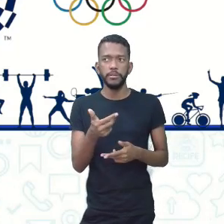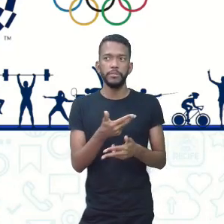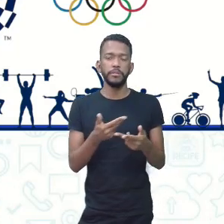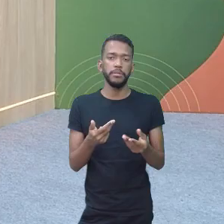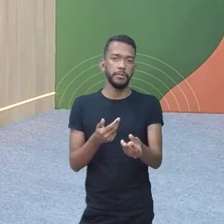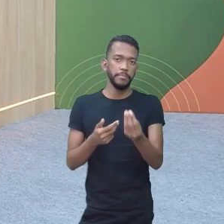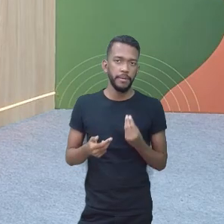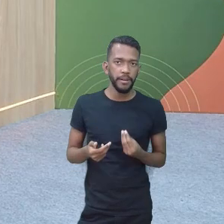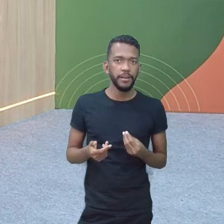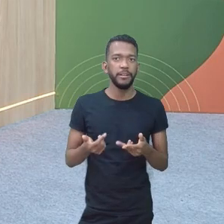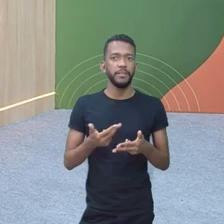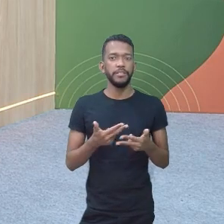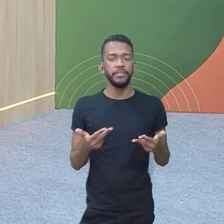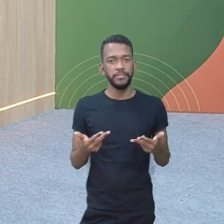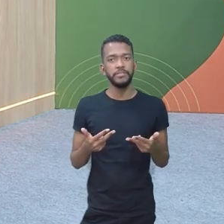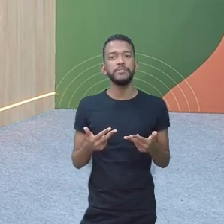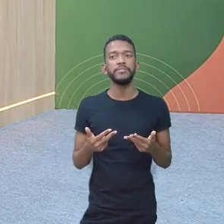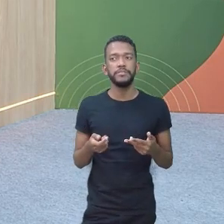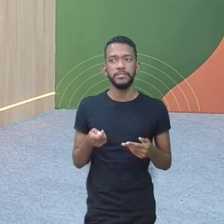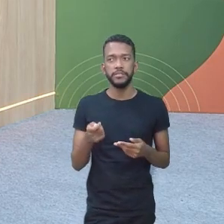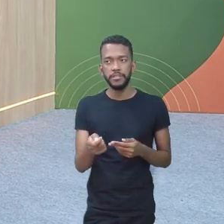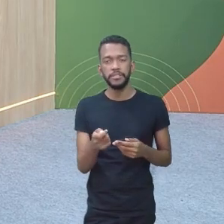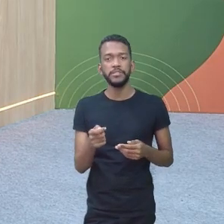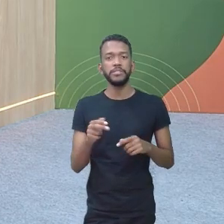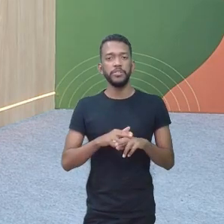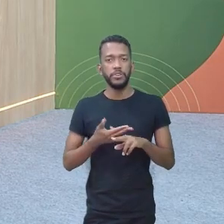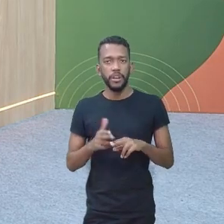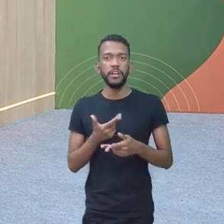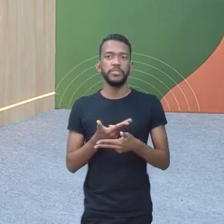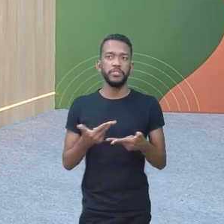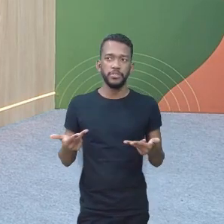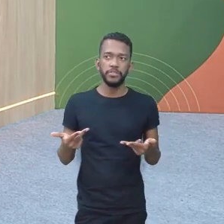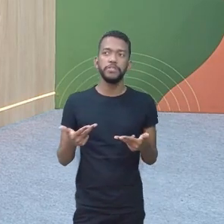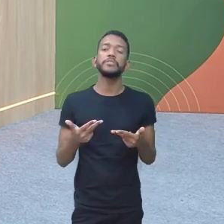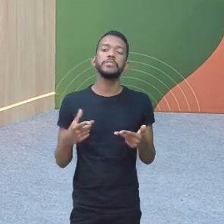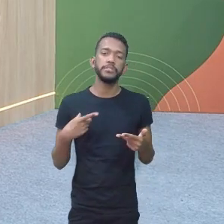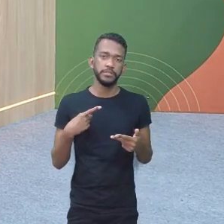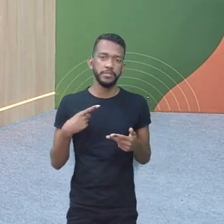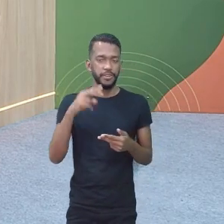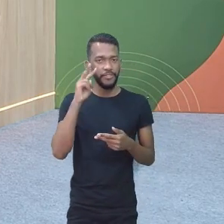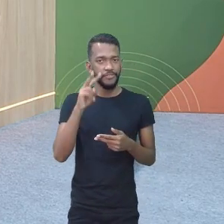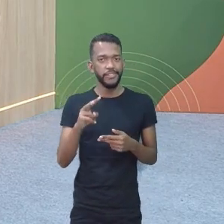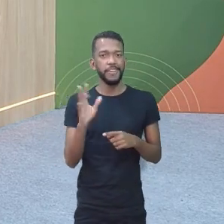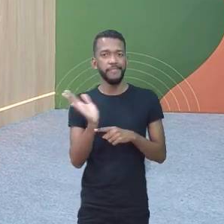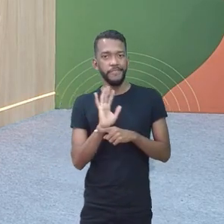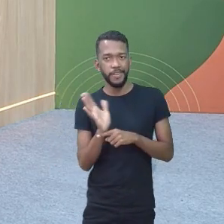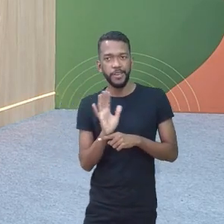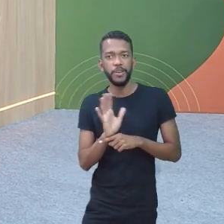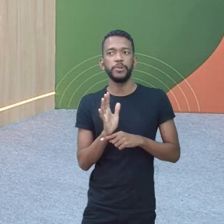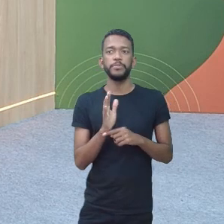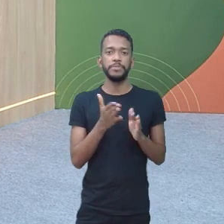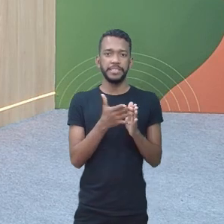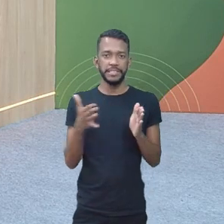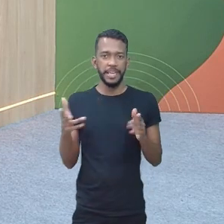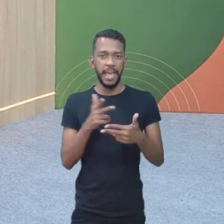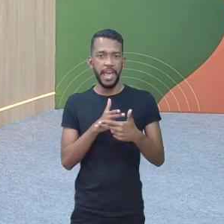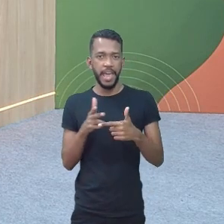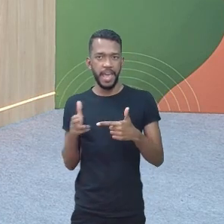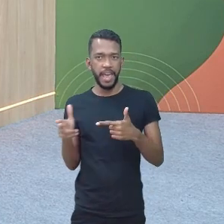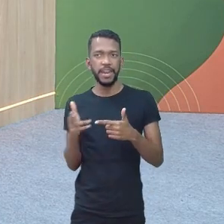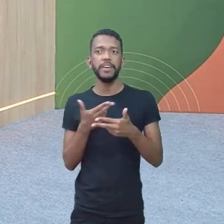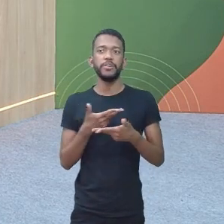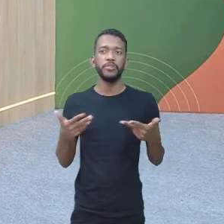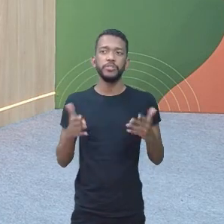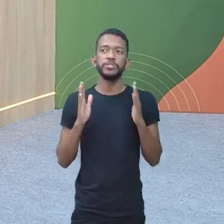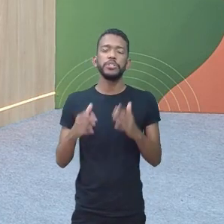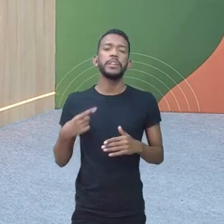dinheiro, pega um refri, pega um chocolate, essas máquinas que a gente vê em filmes, séries, né? E aí,